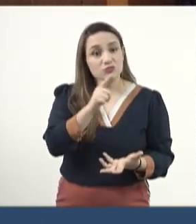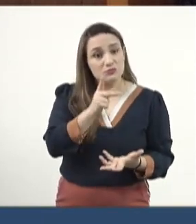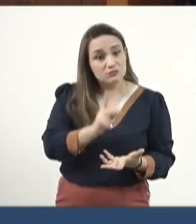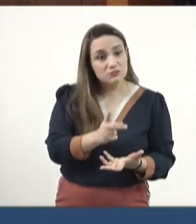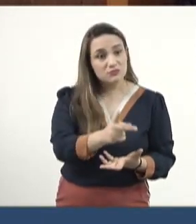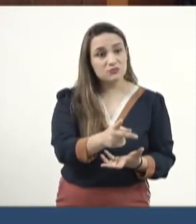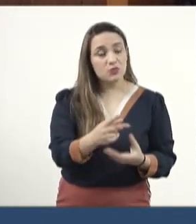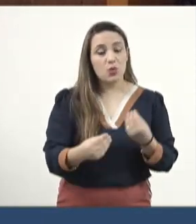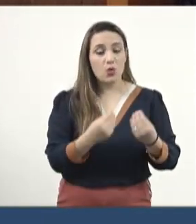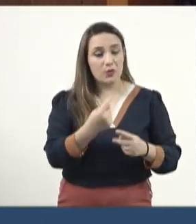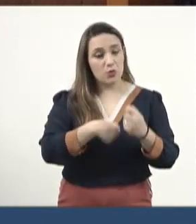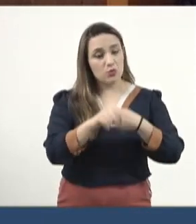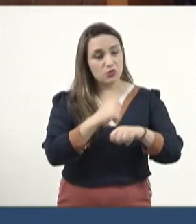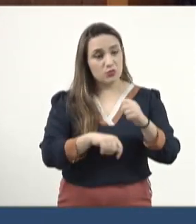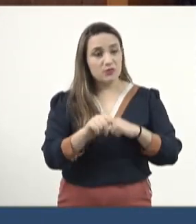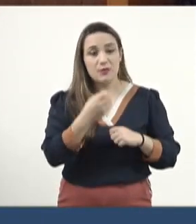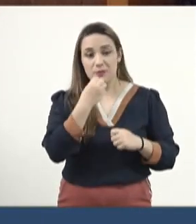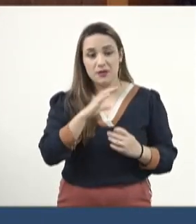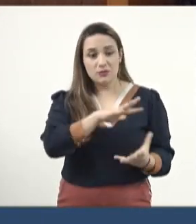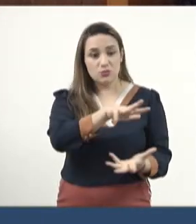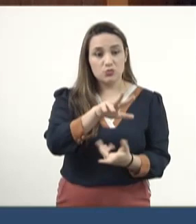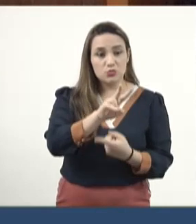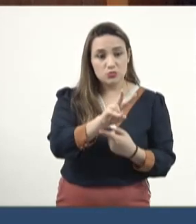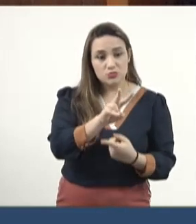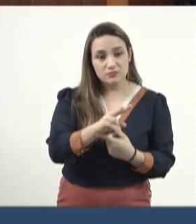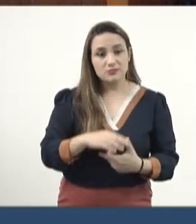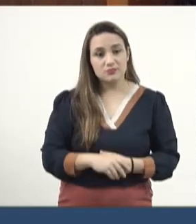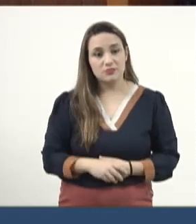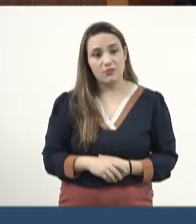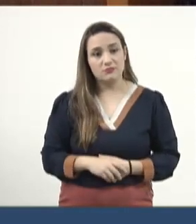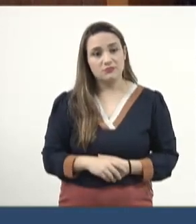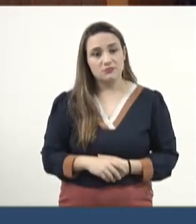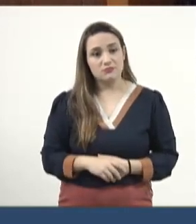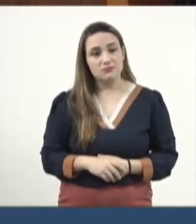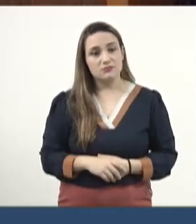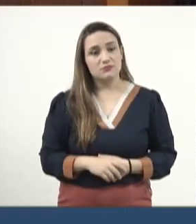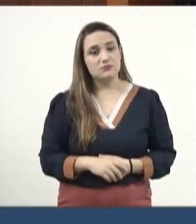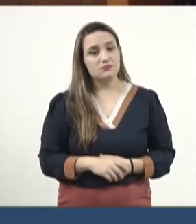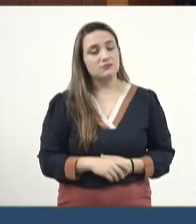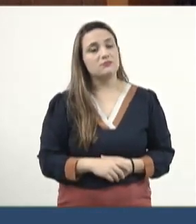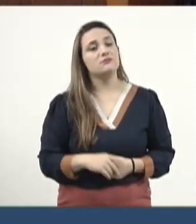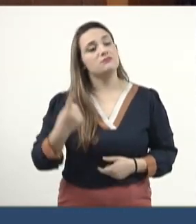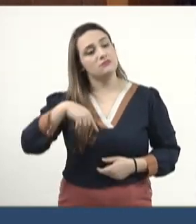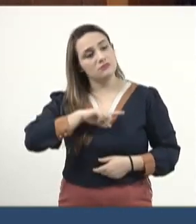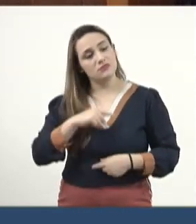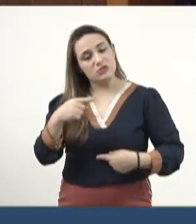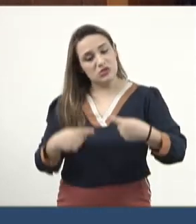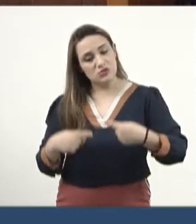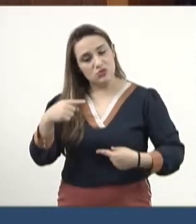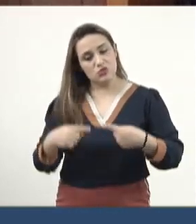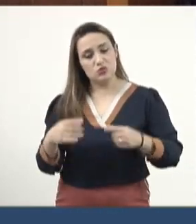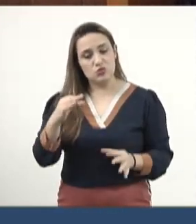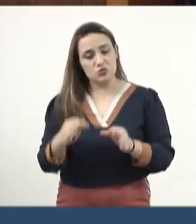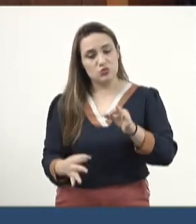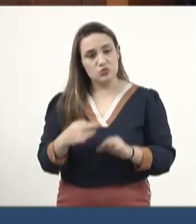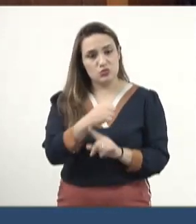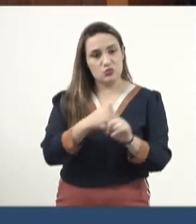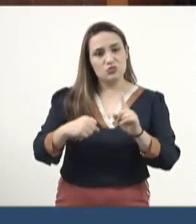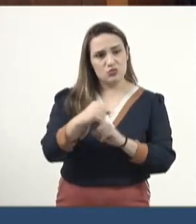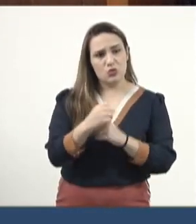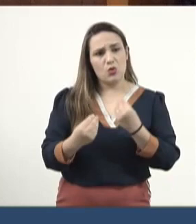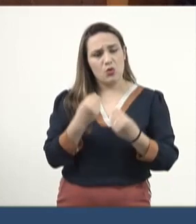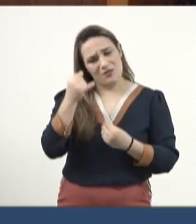econômico sustentável para o mundo. Nós estamos discutindo justiça social, combate às